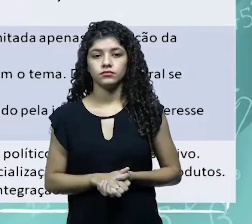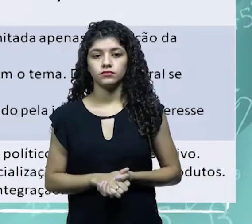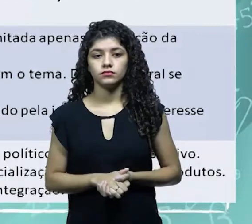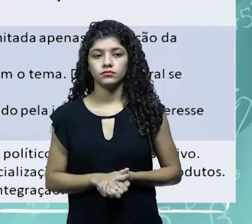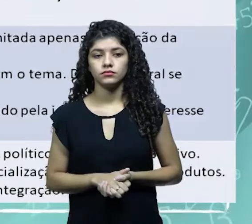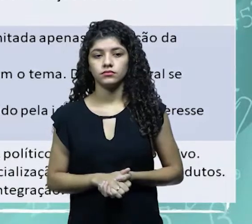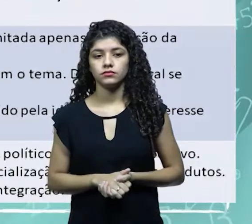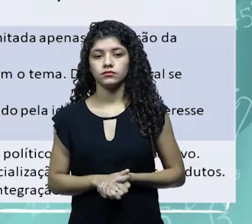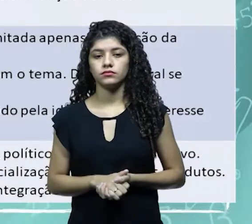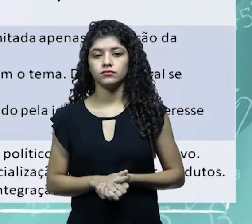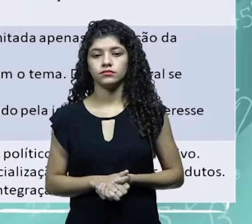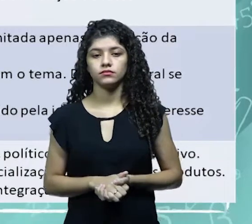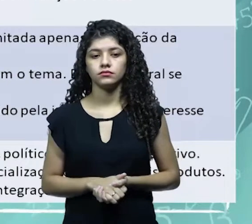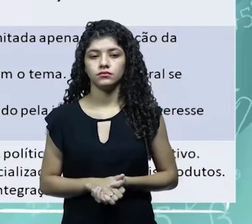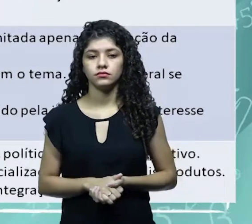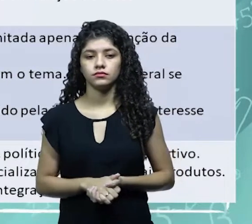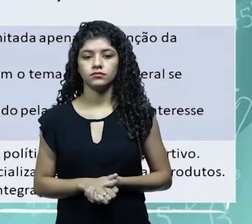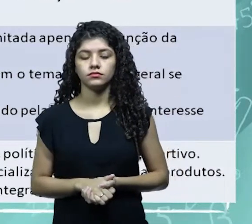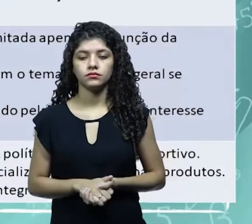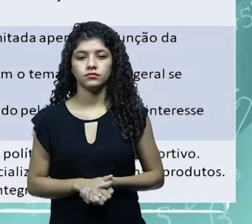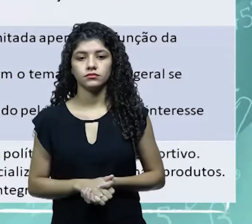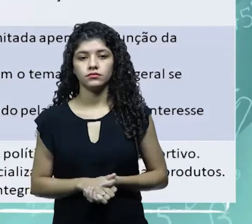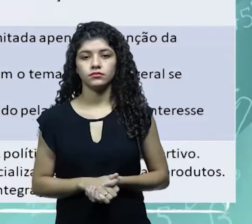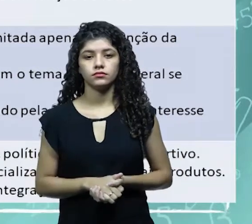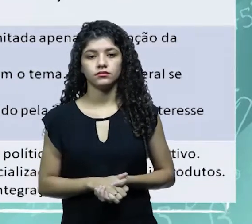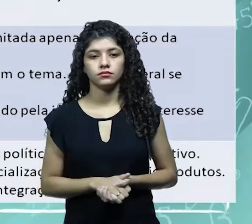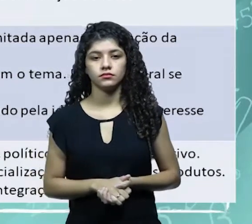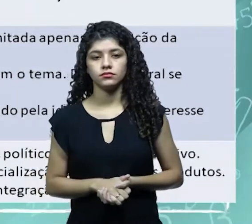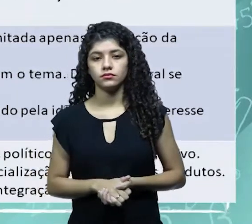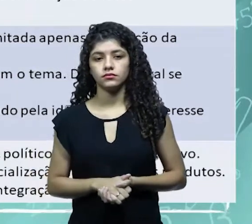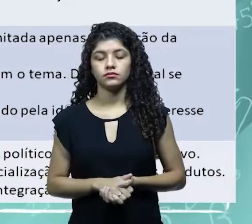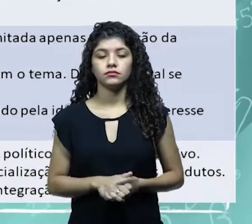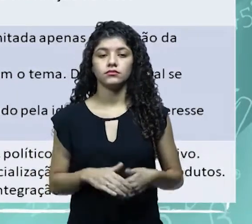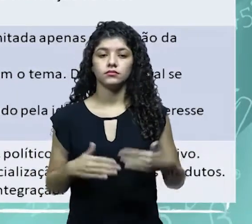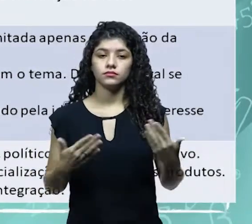ela geralmente é feito e comunidades eventos sociais